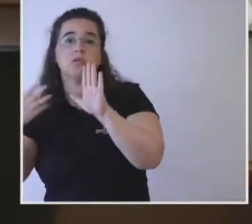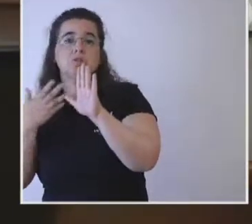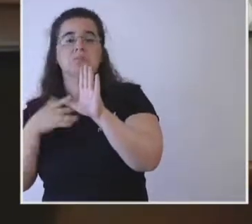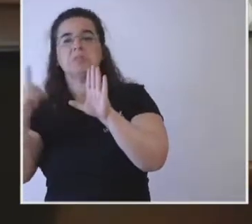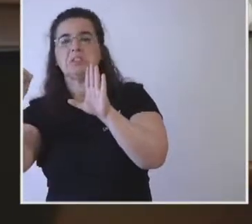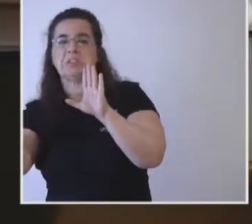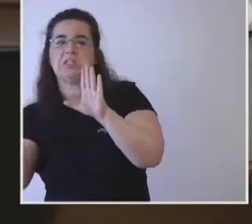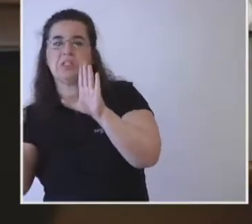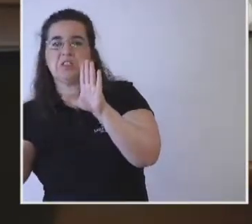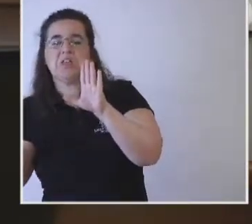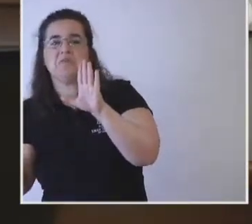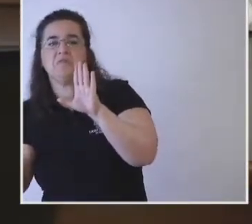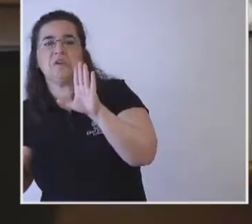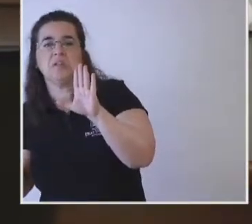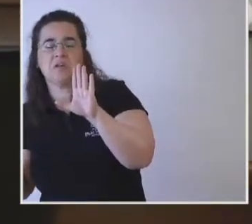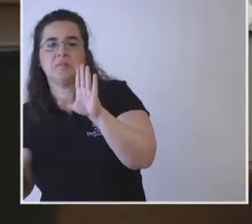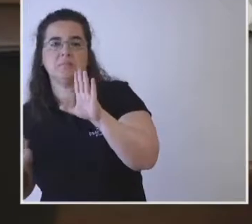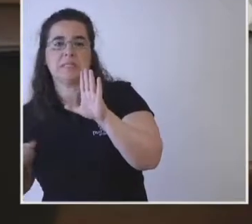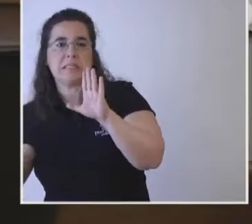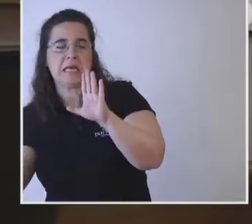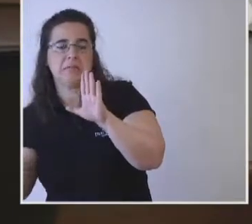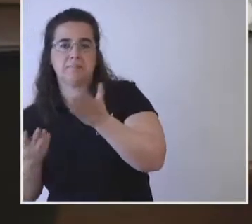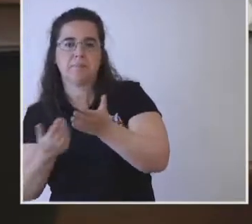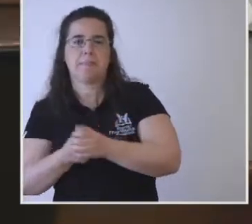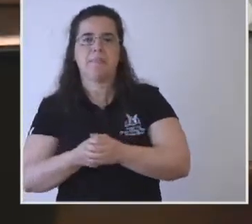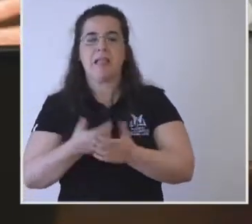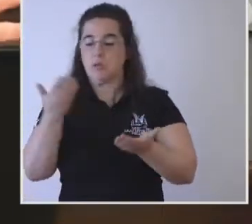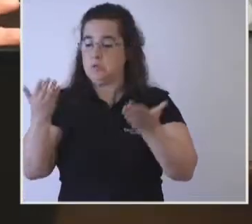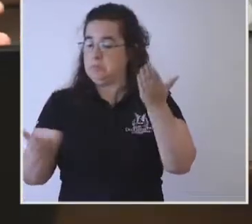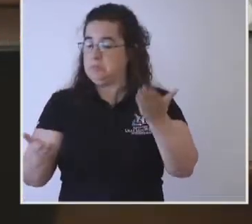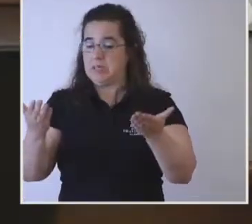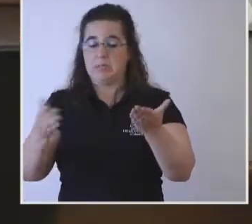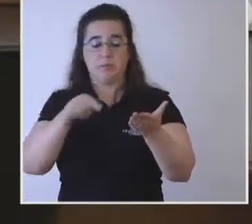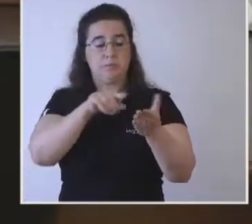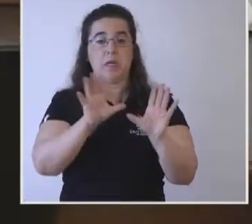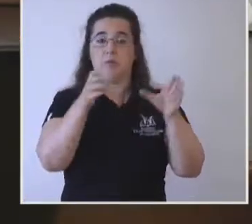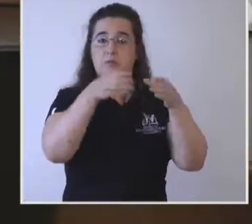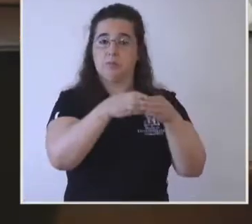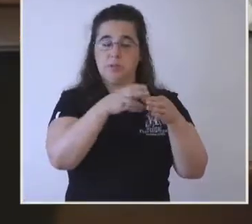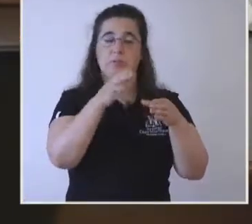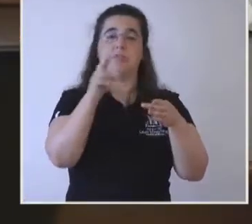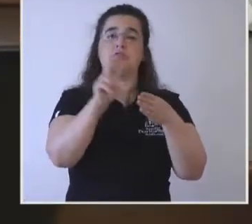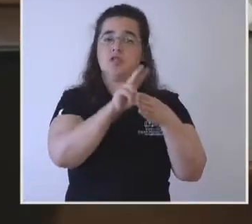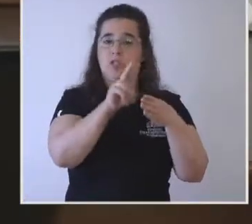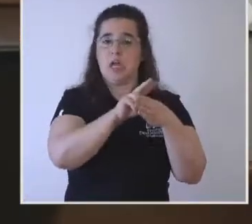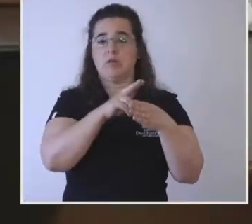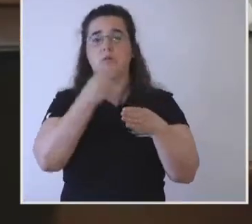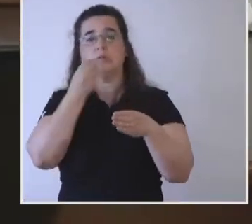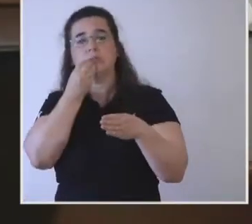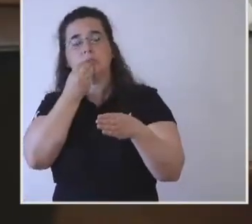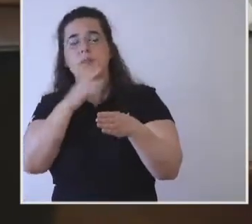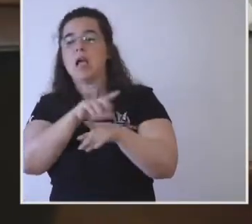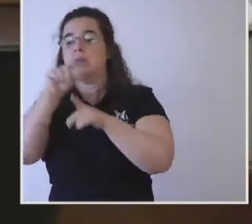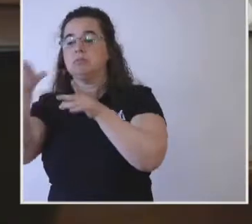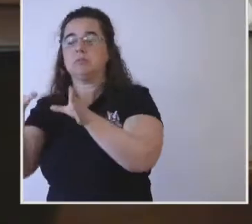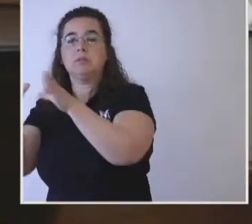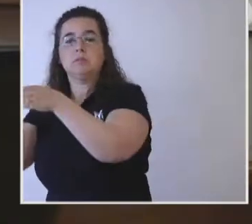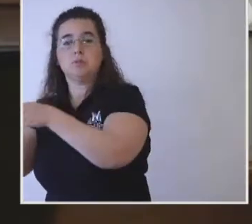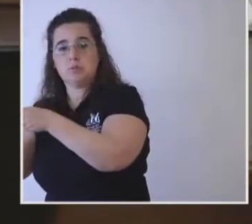uma população vegetariana para uma população não vegetariana, a população vegetariana ganha